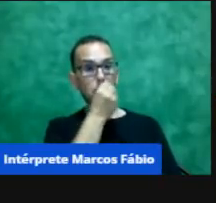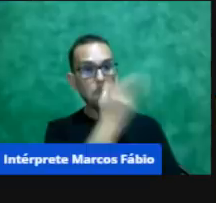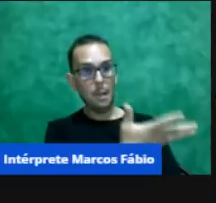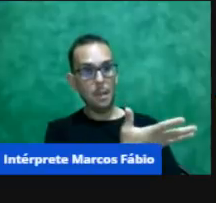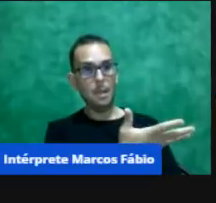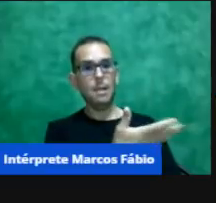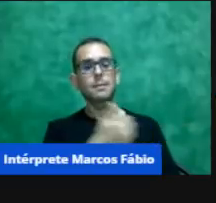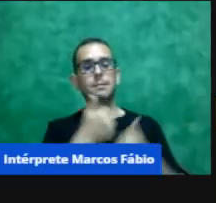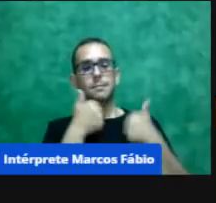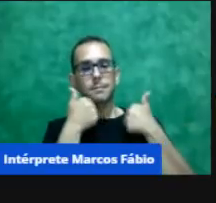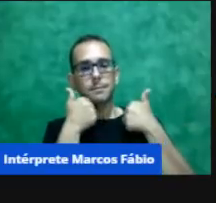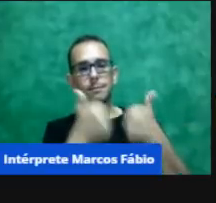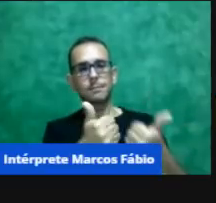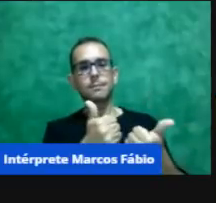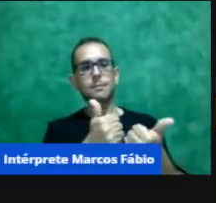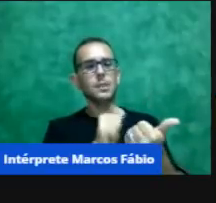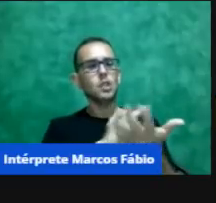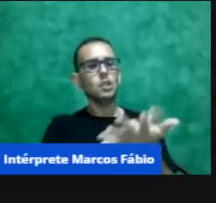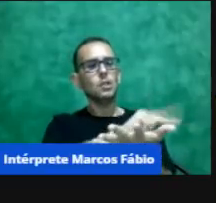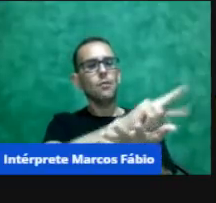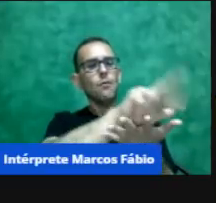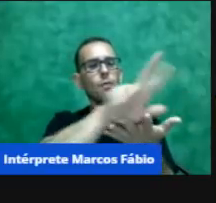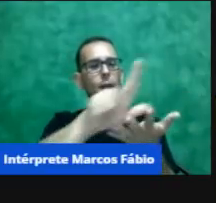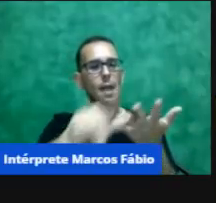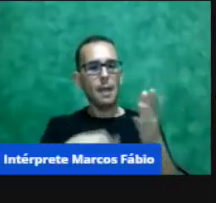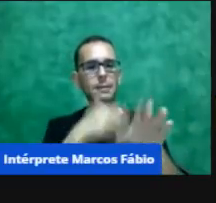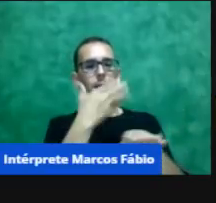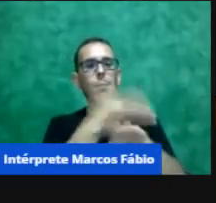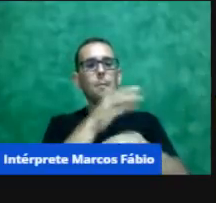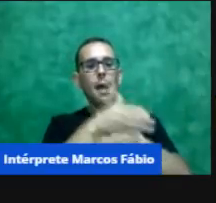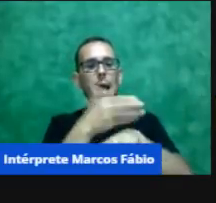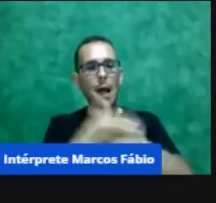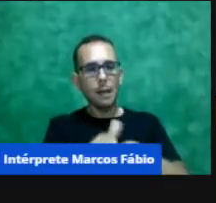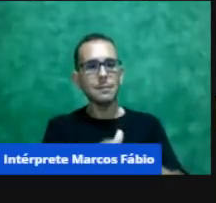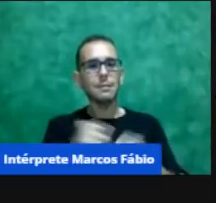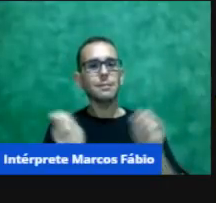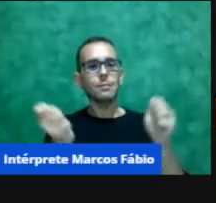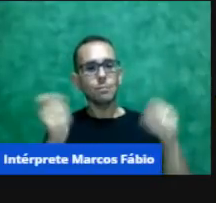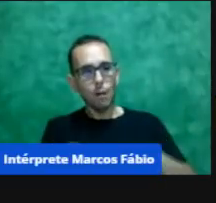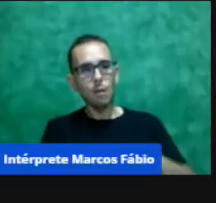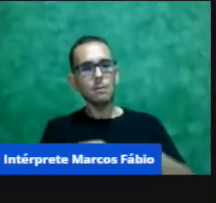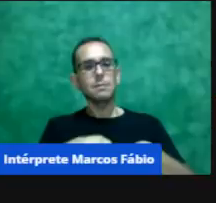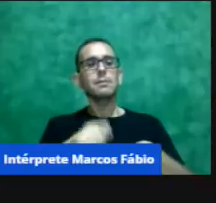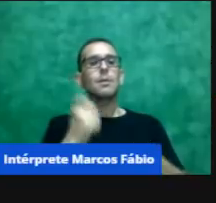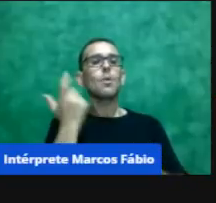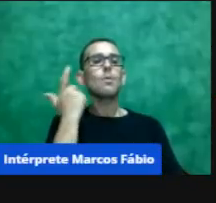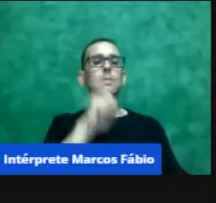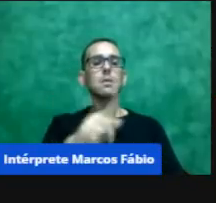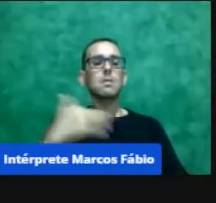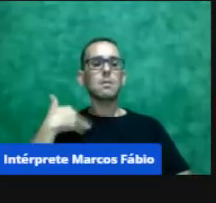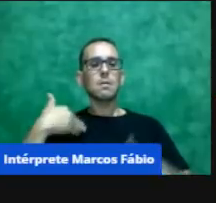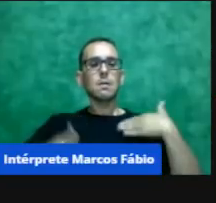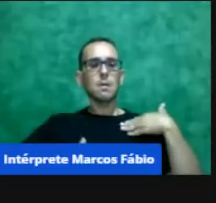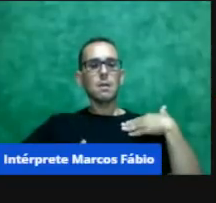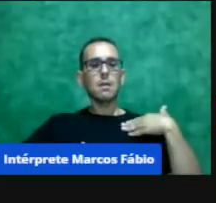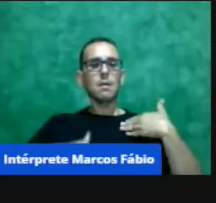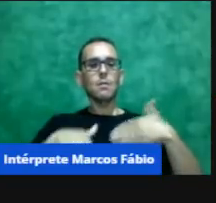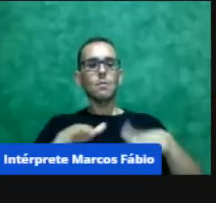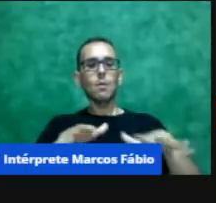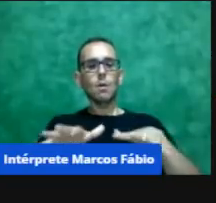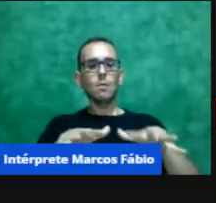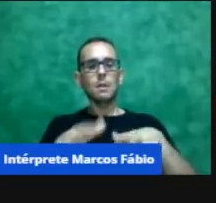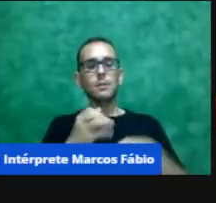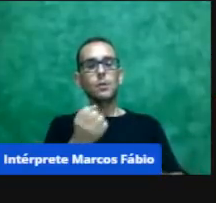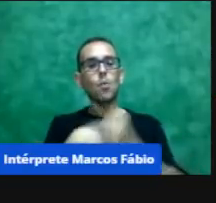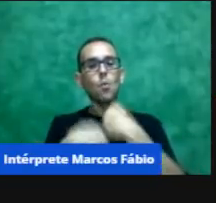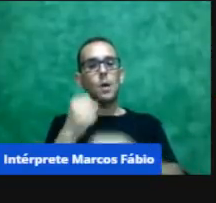né? Diversas práticas, a gente colocou uma diversidade muito grande da cultura corporal do movimento, inclusive, né? Ano